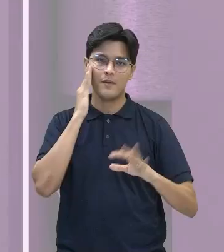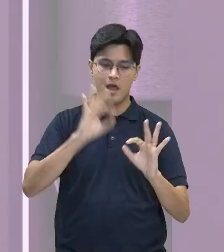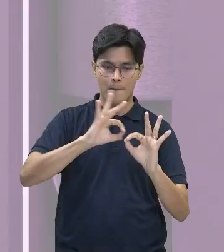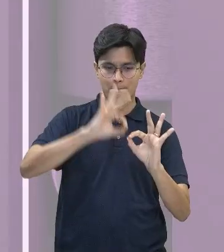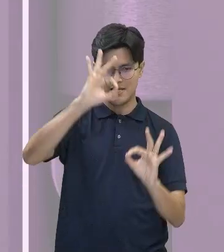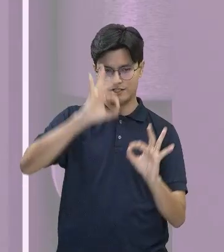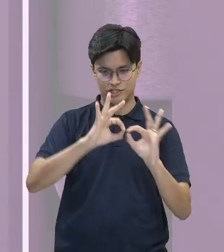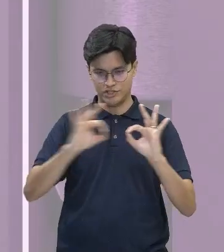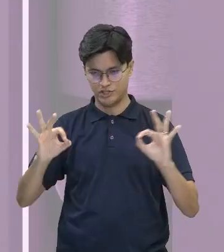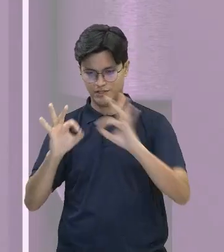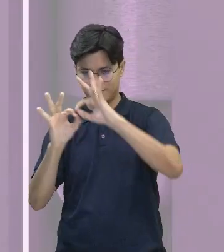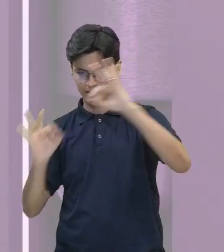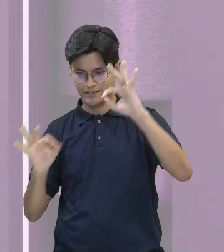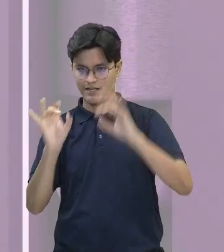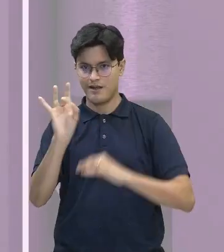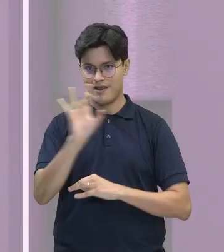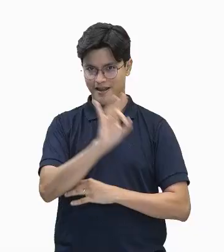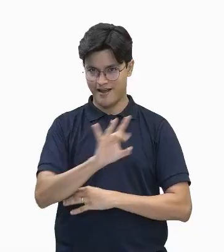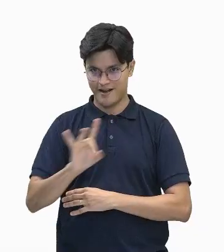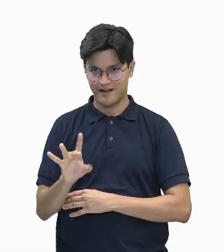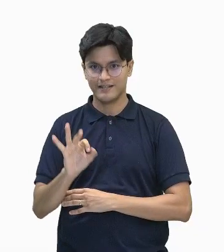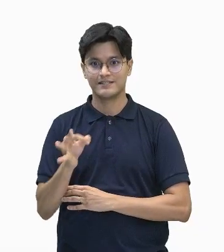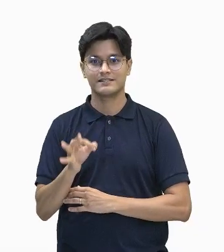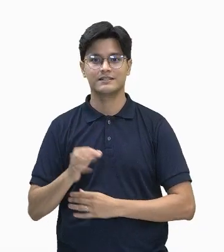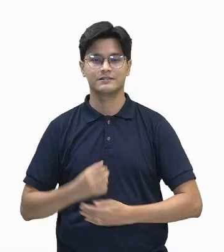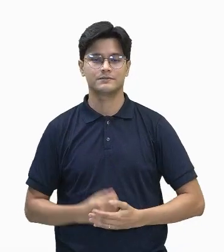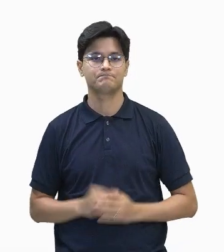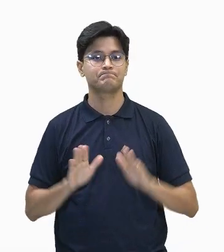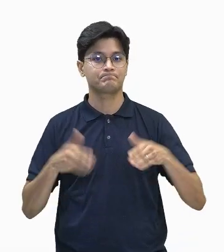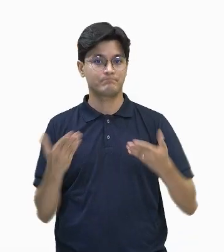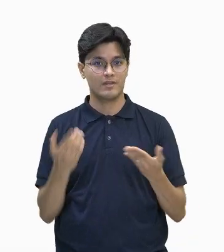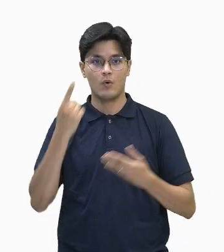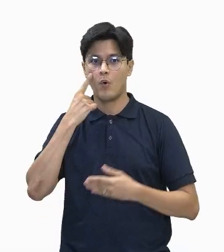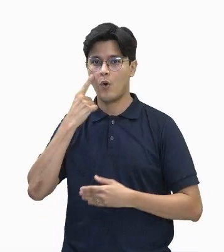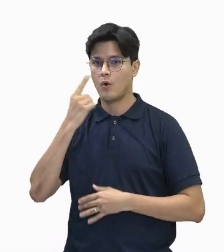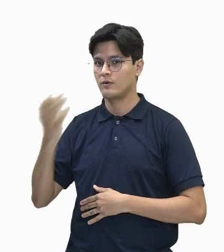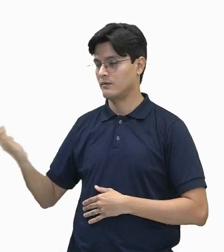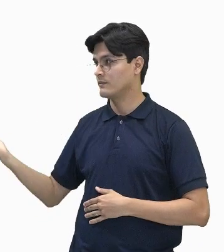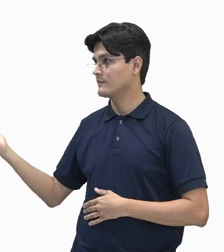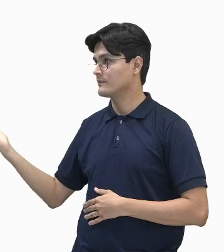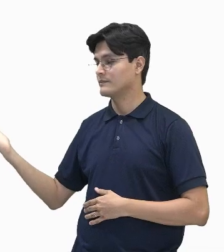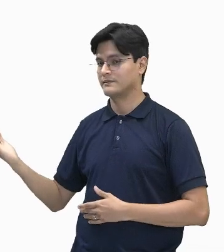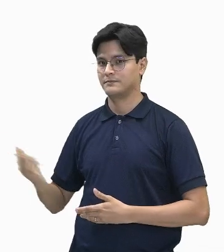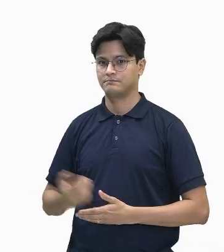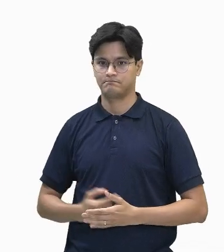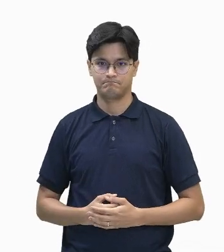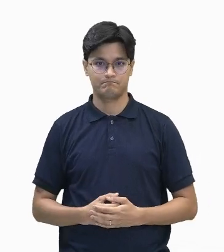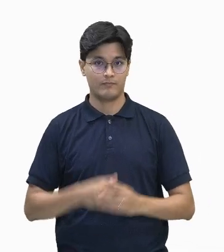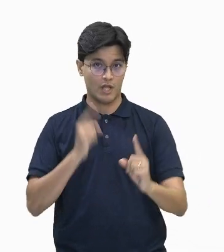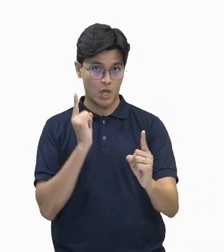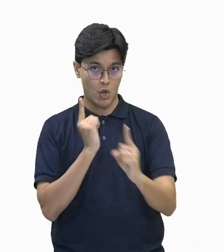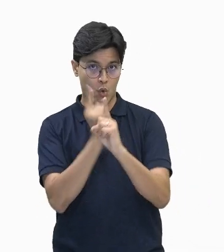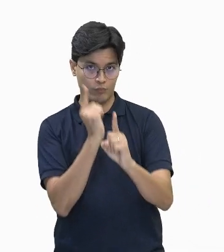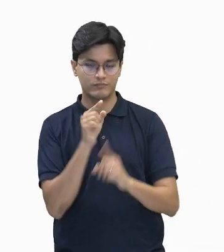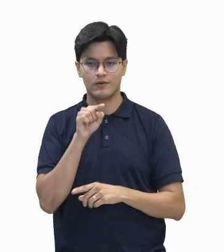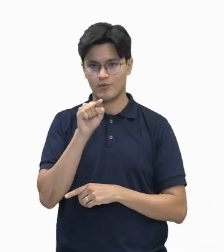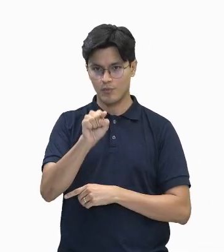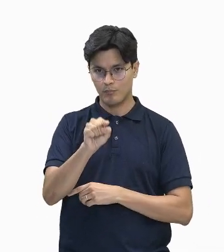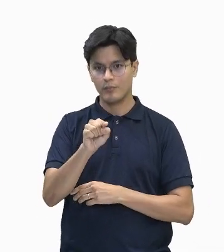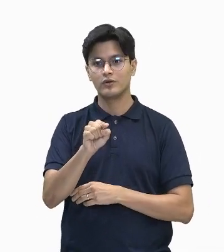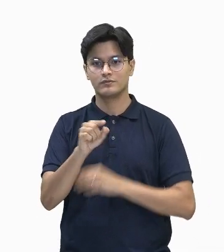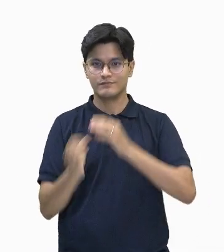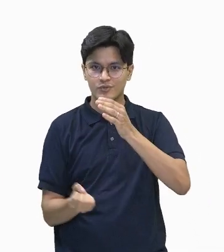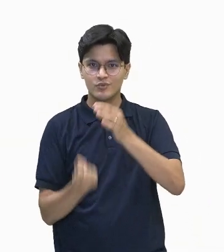figura é o triângulo. Vamos a mais um exemplo? Vem cá comigo então. Encontrando pontos e formando figuras no plano